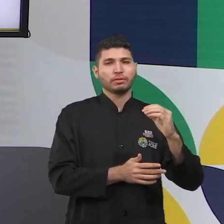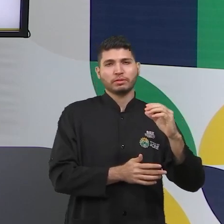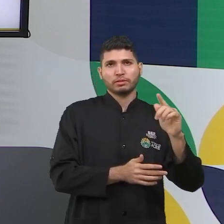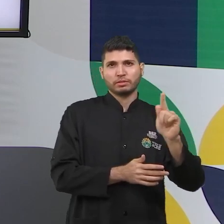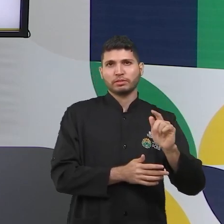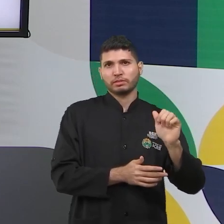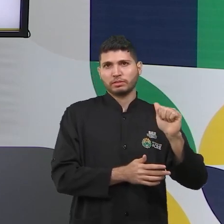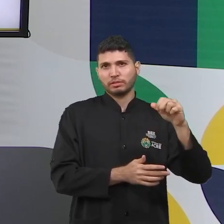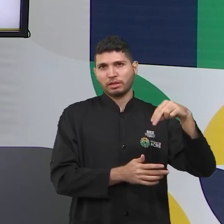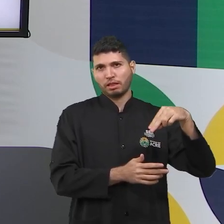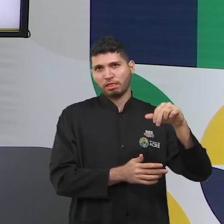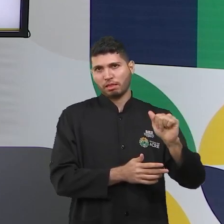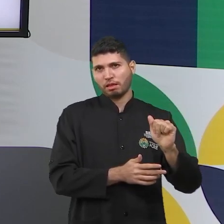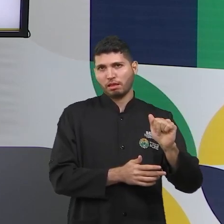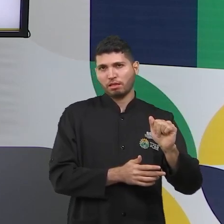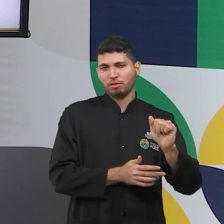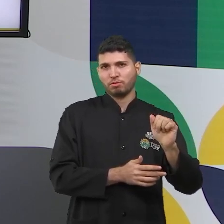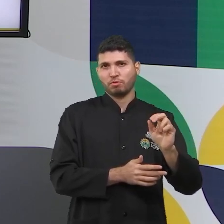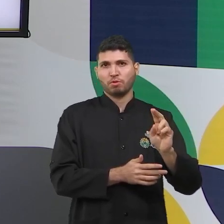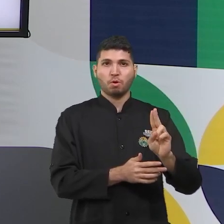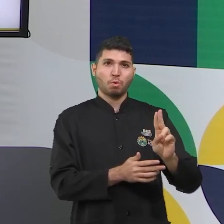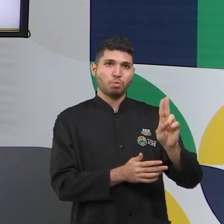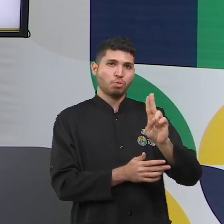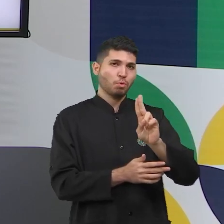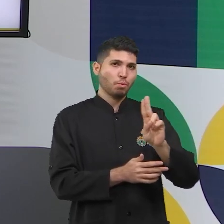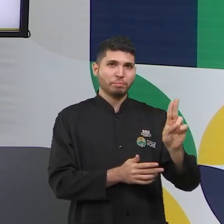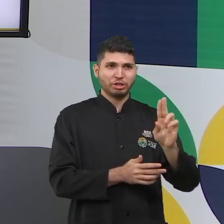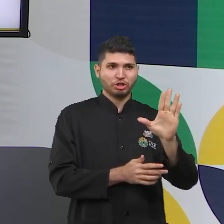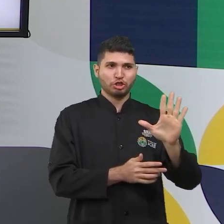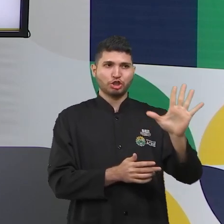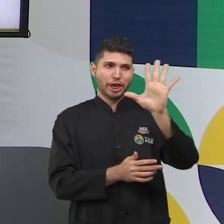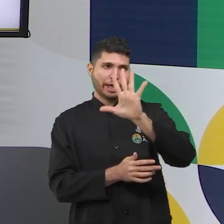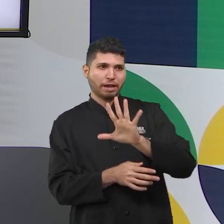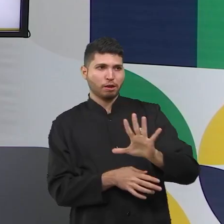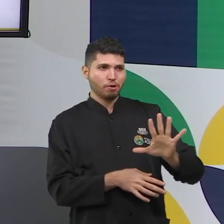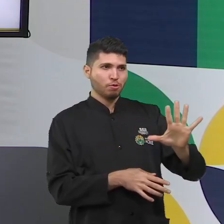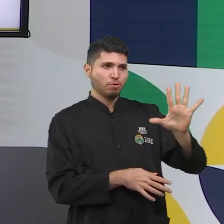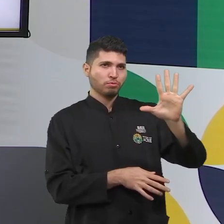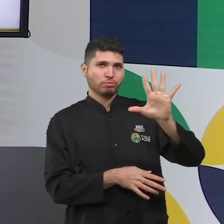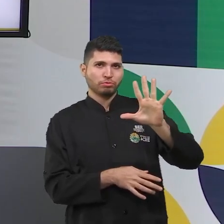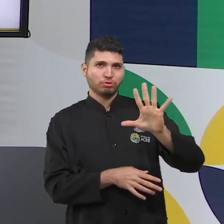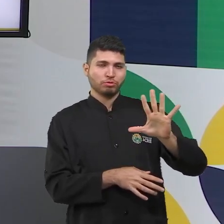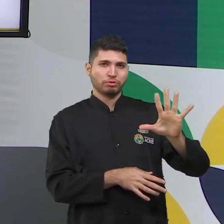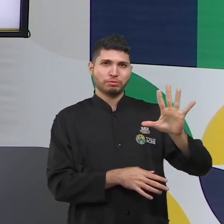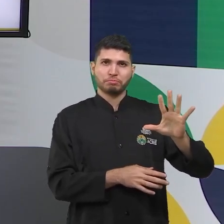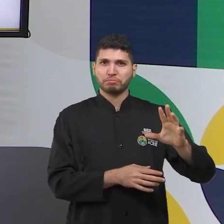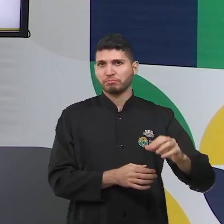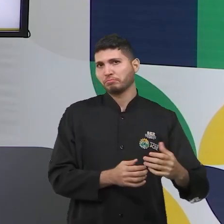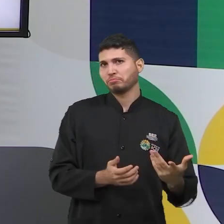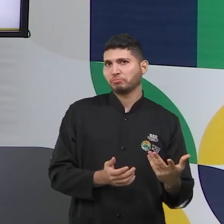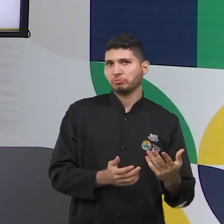uma maçã específica, é o nome da maçã como um todo, né? Tanto faz ser aquela maçã